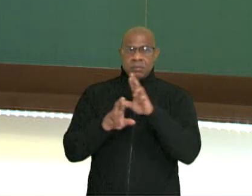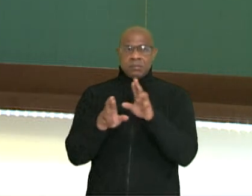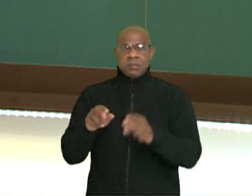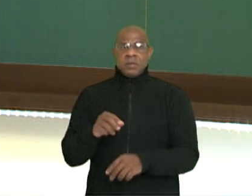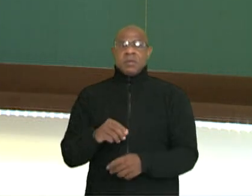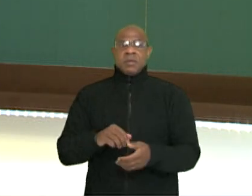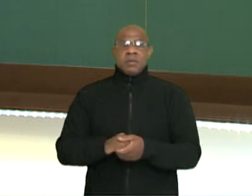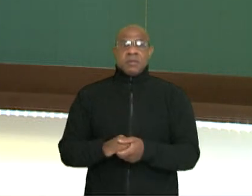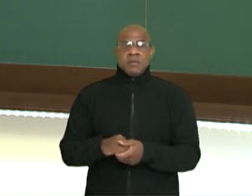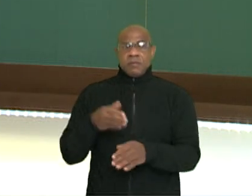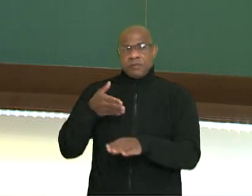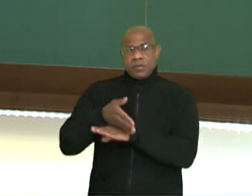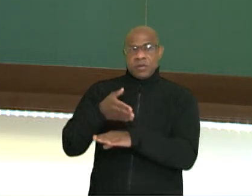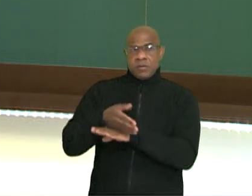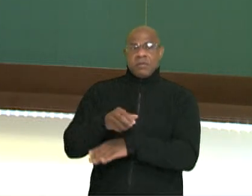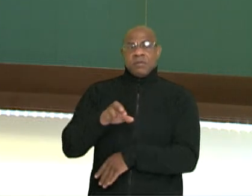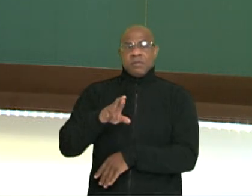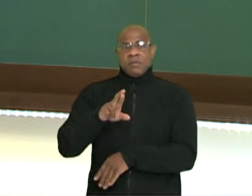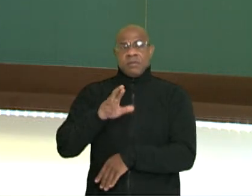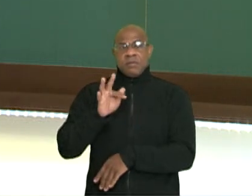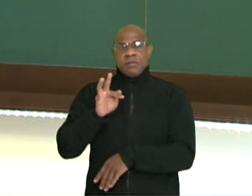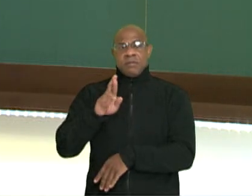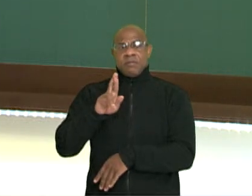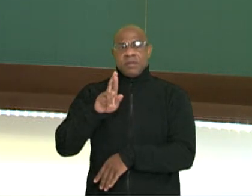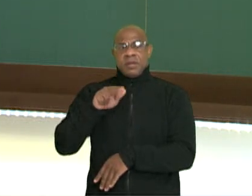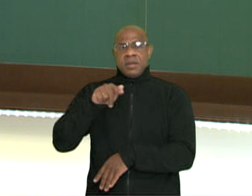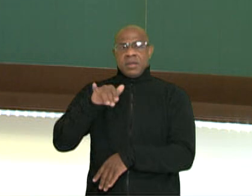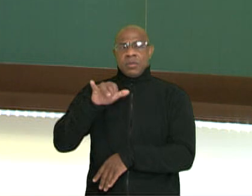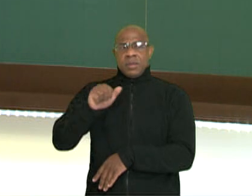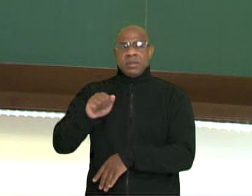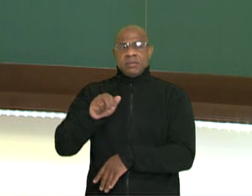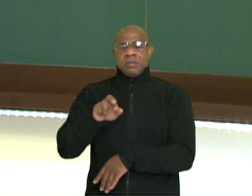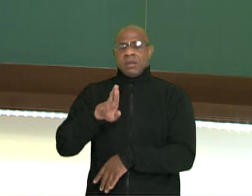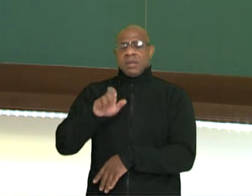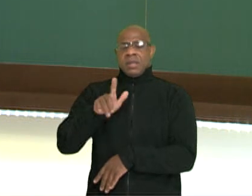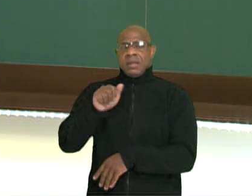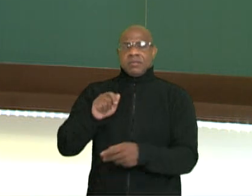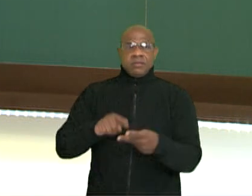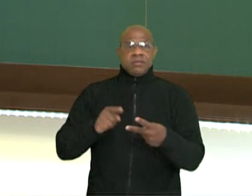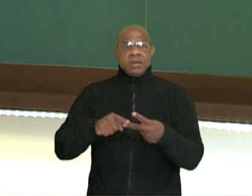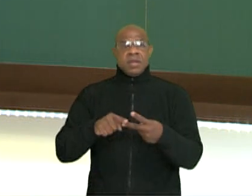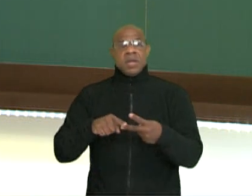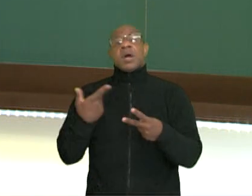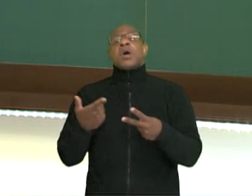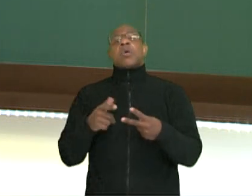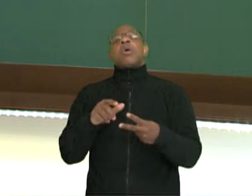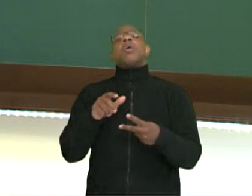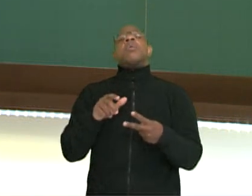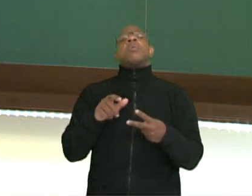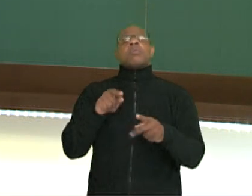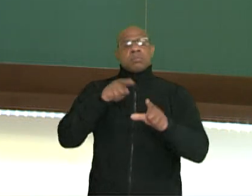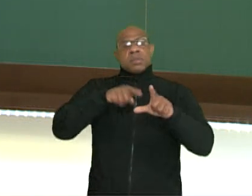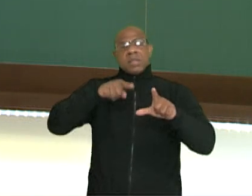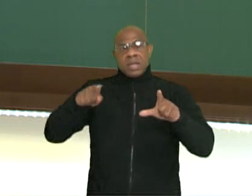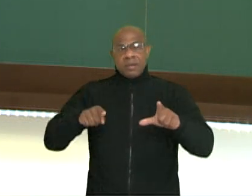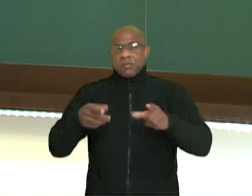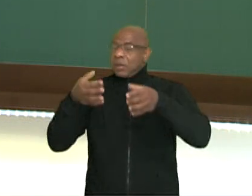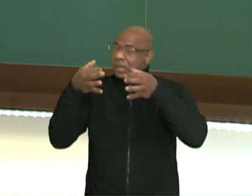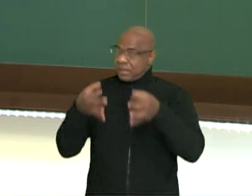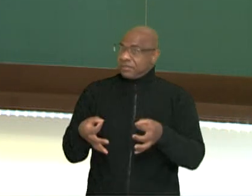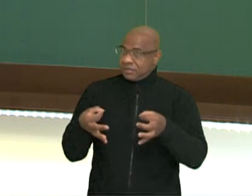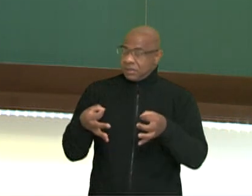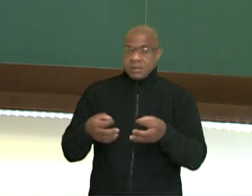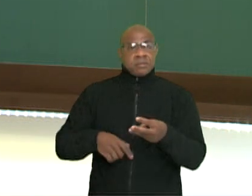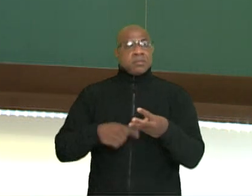isso. Saber qual gráfico é mais apropriado para determinada variável e saber organizar,